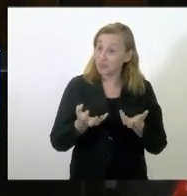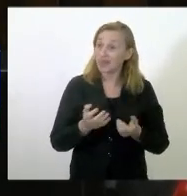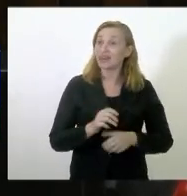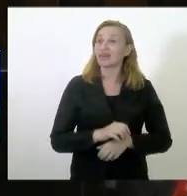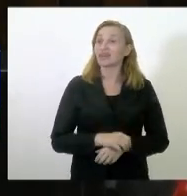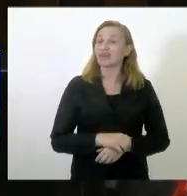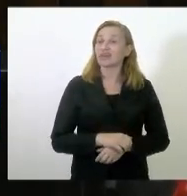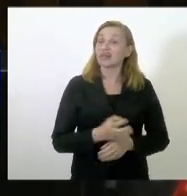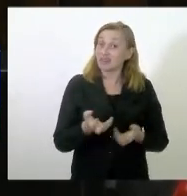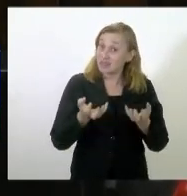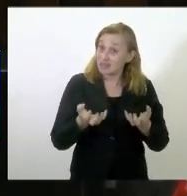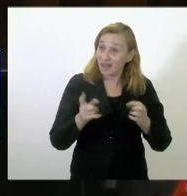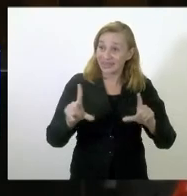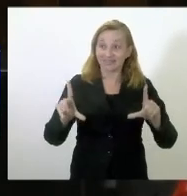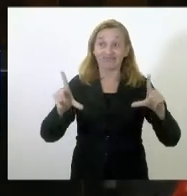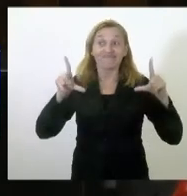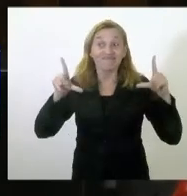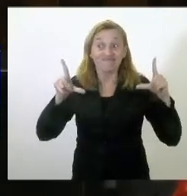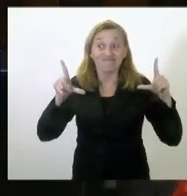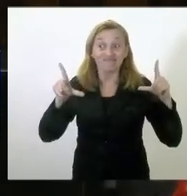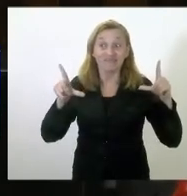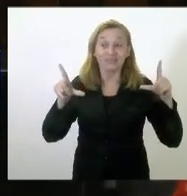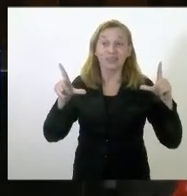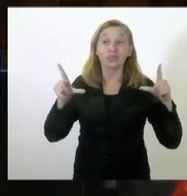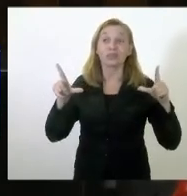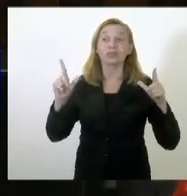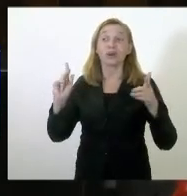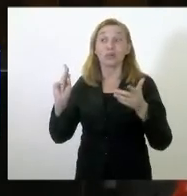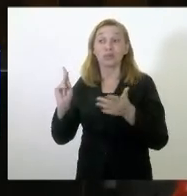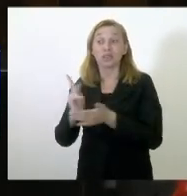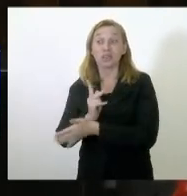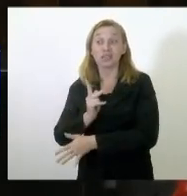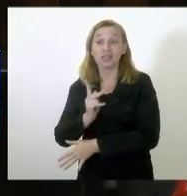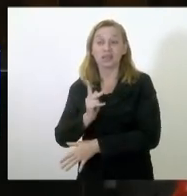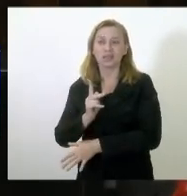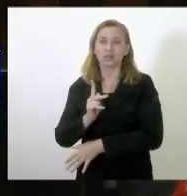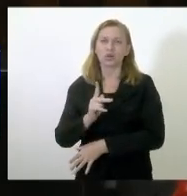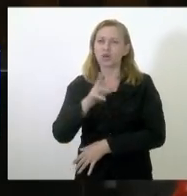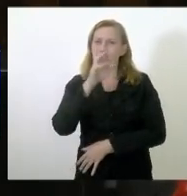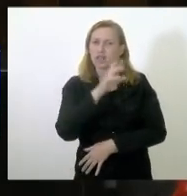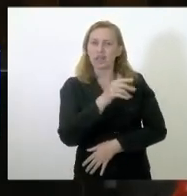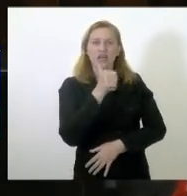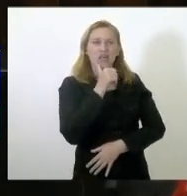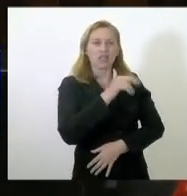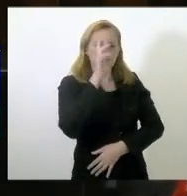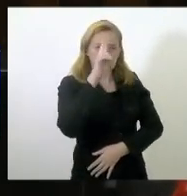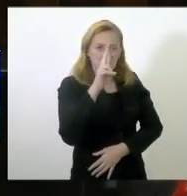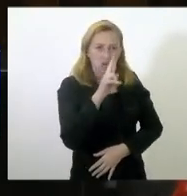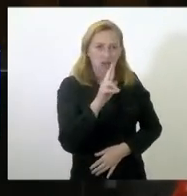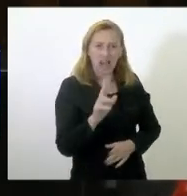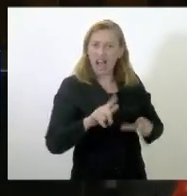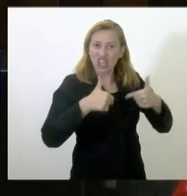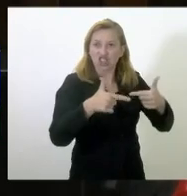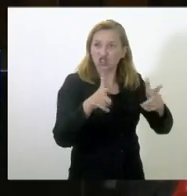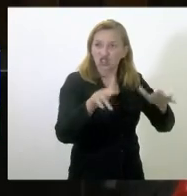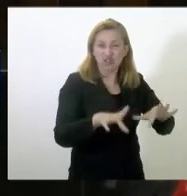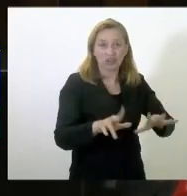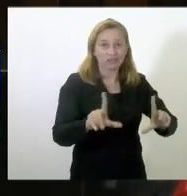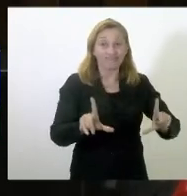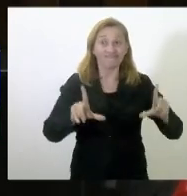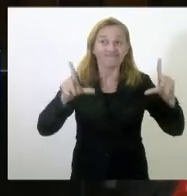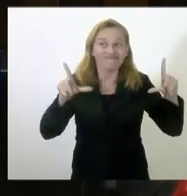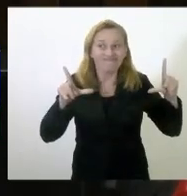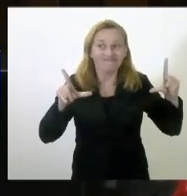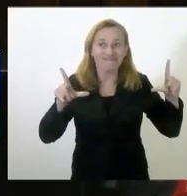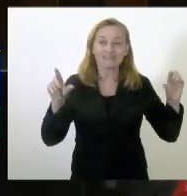tentam navegar naquele episódio. E Vossa Excelência teve um comportamento justamente diferente. Não buscou holofotes em